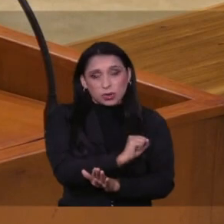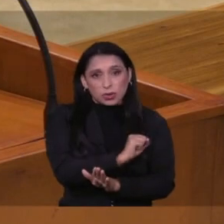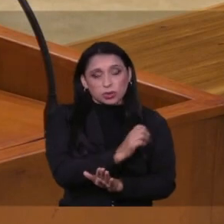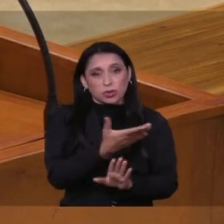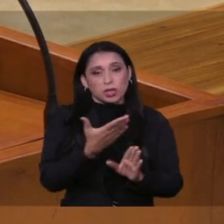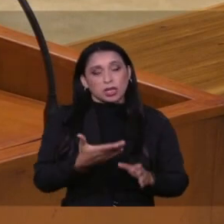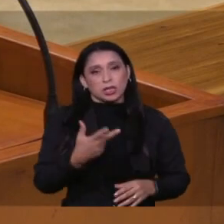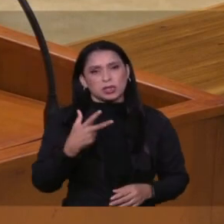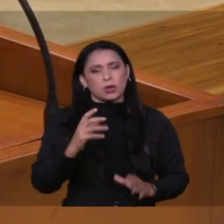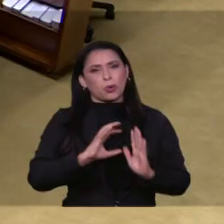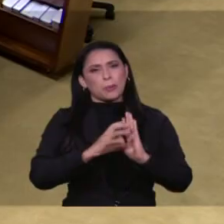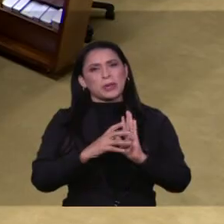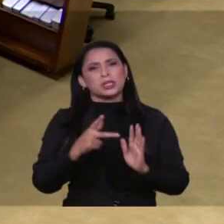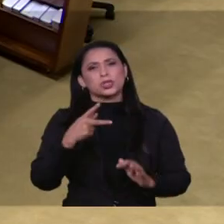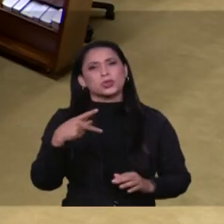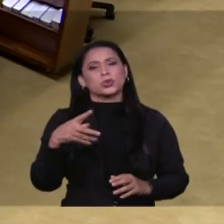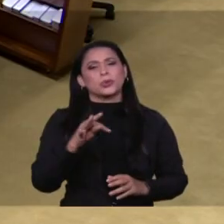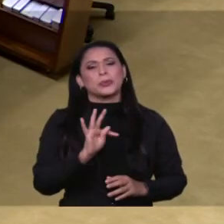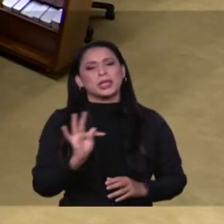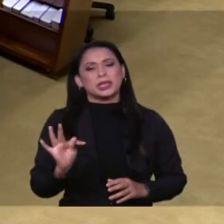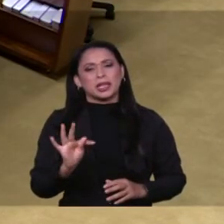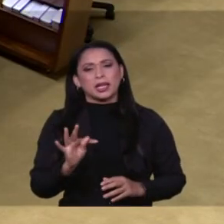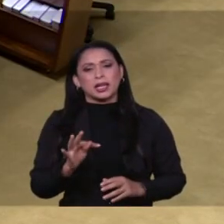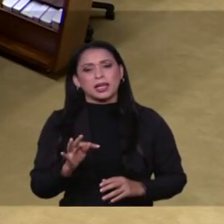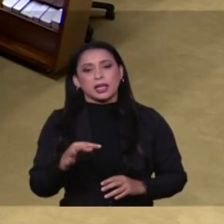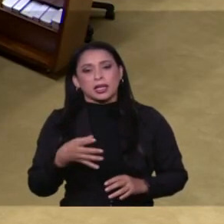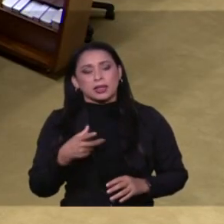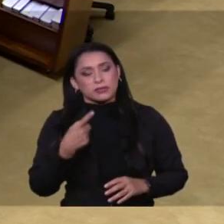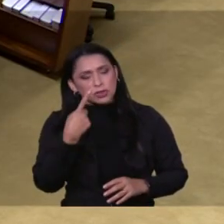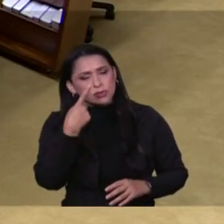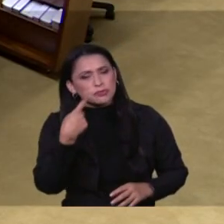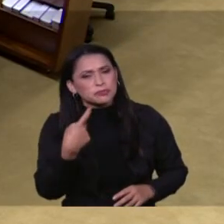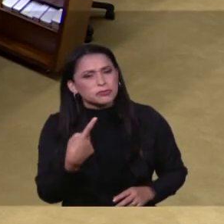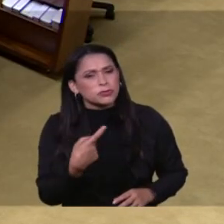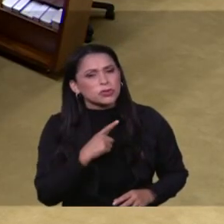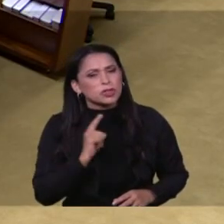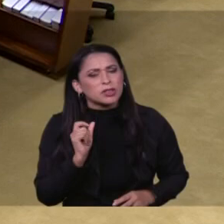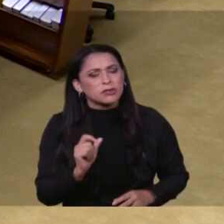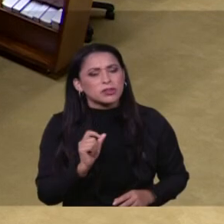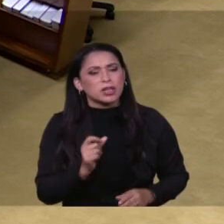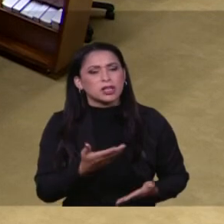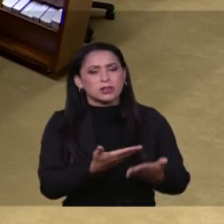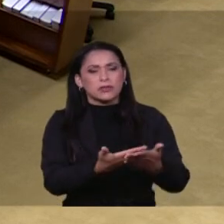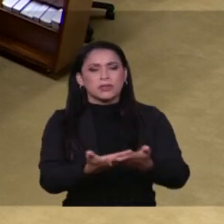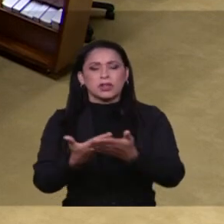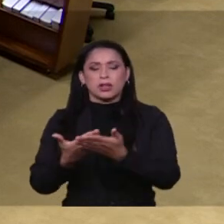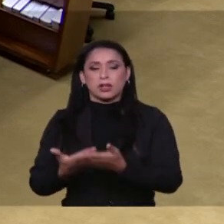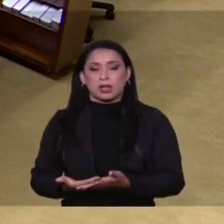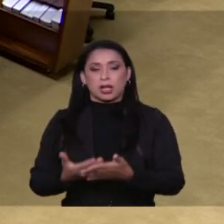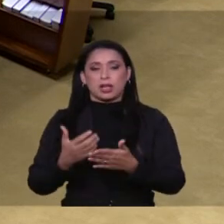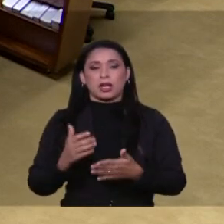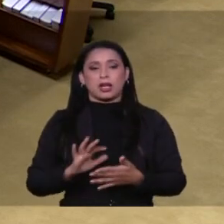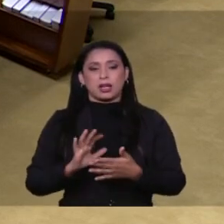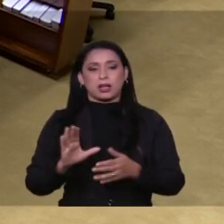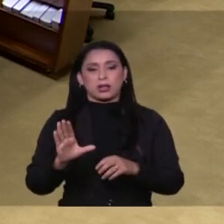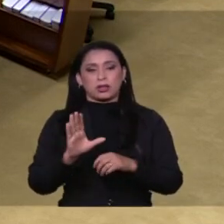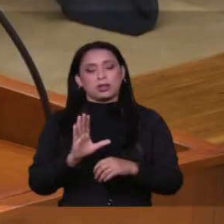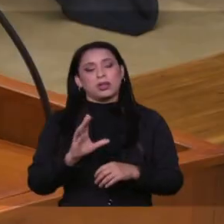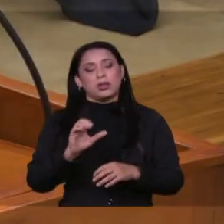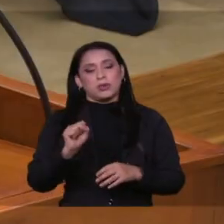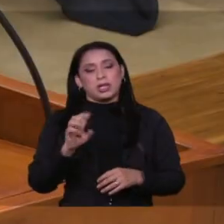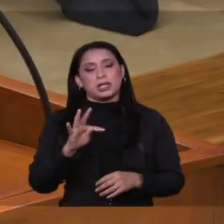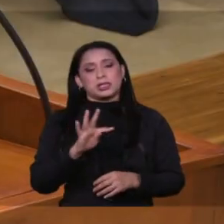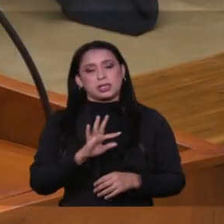a atenção do Partido dos Trabalhadores e, dessa forma, a gente se socorre à jurisdição constitucional de modo a obter uma